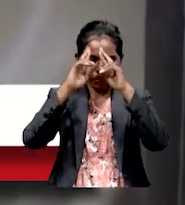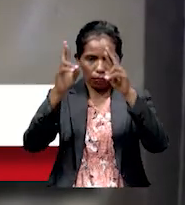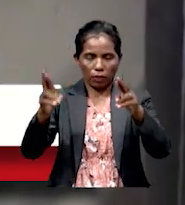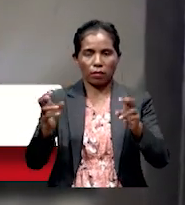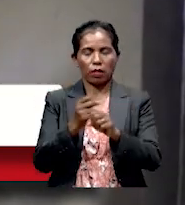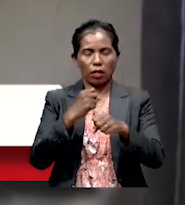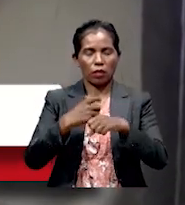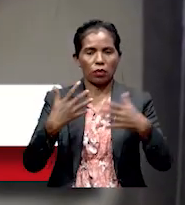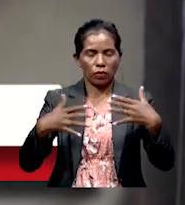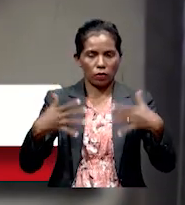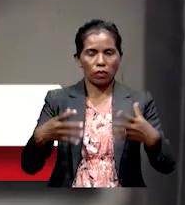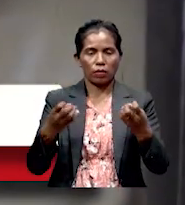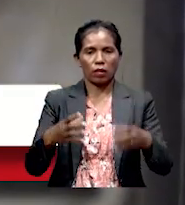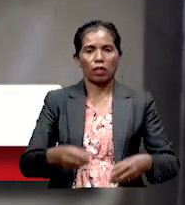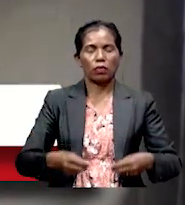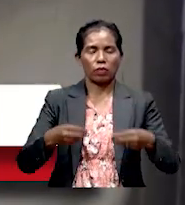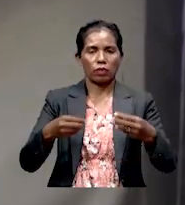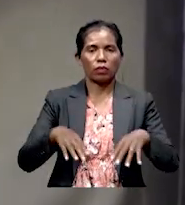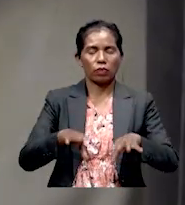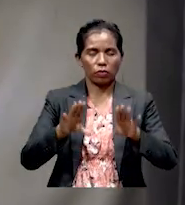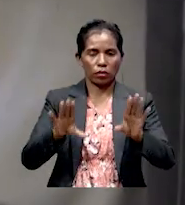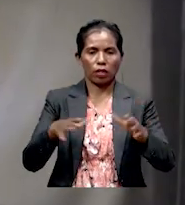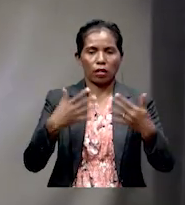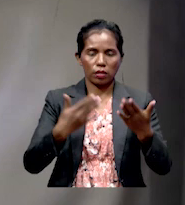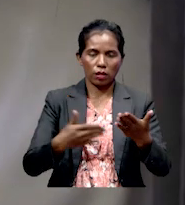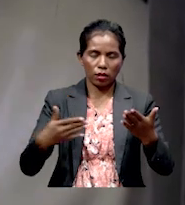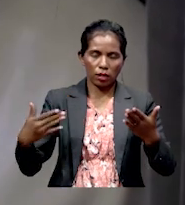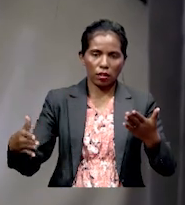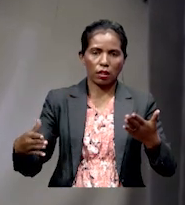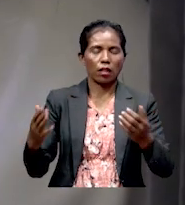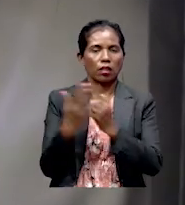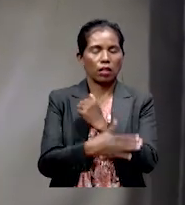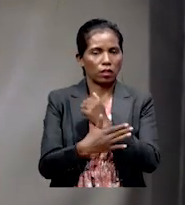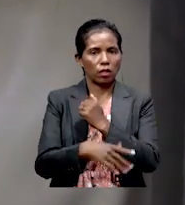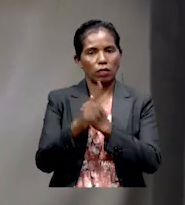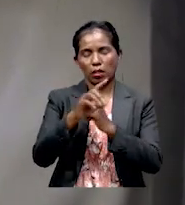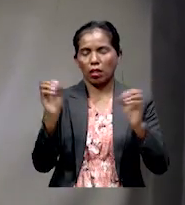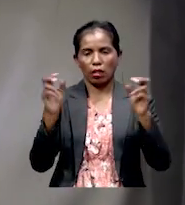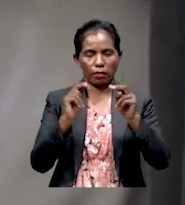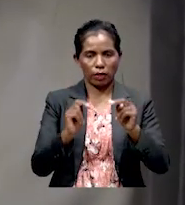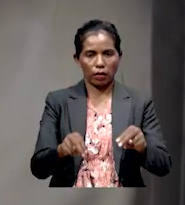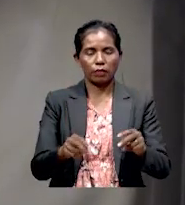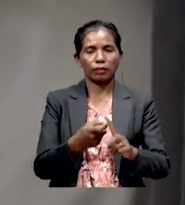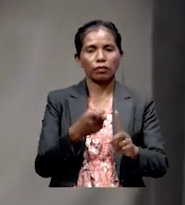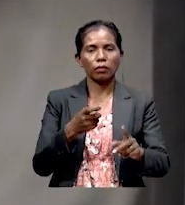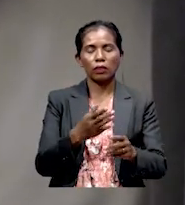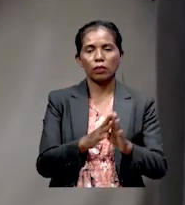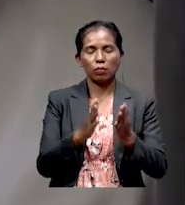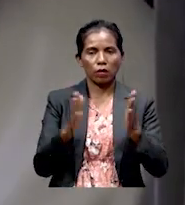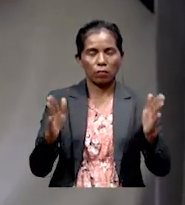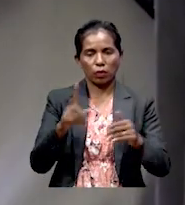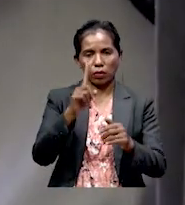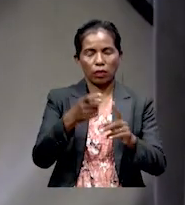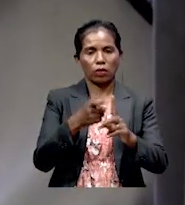bara ou a tu faa na arma ou só a arma nem nação ida la precisa ona. Motivação mac boat boat ida,